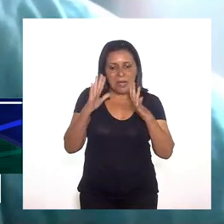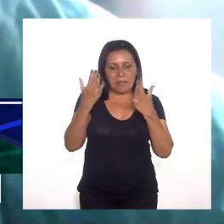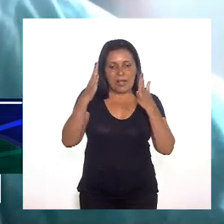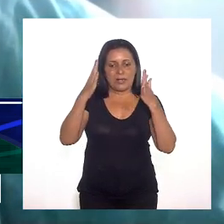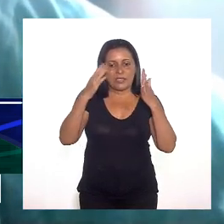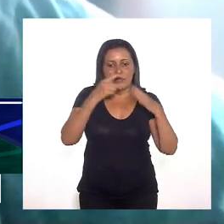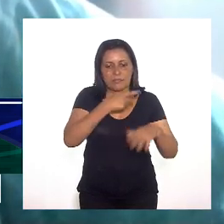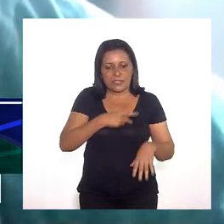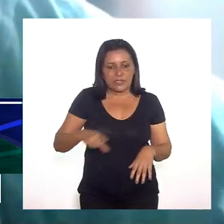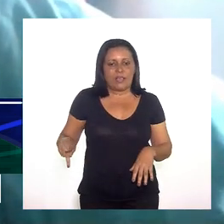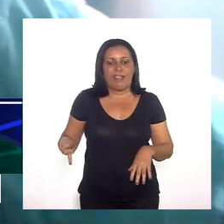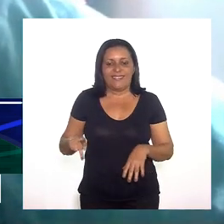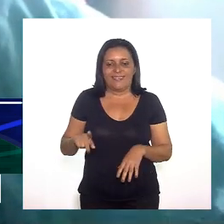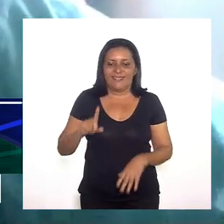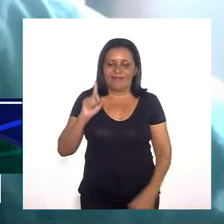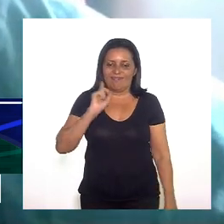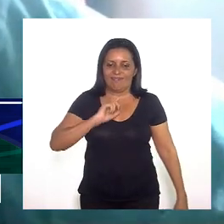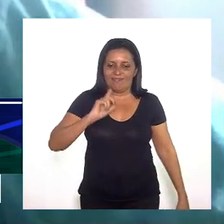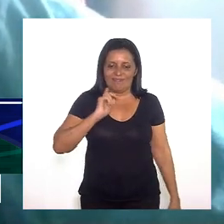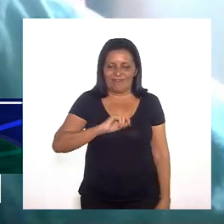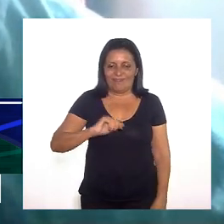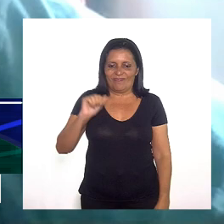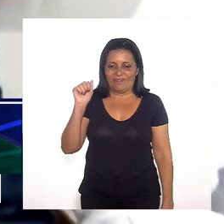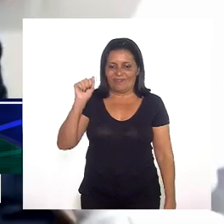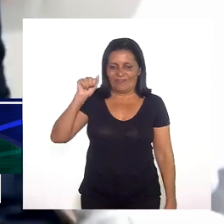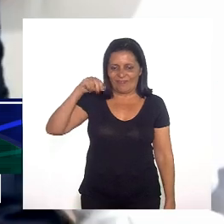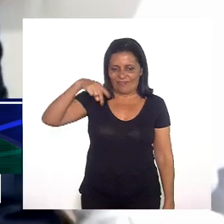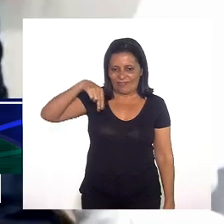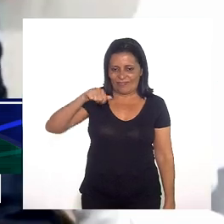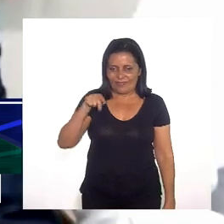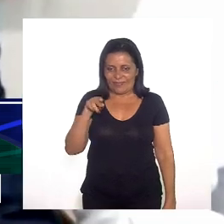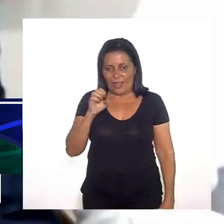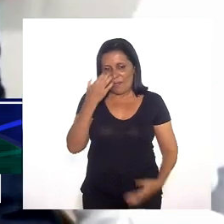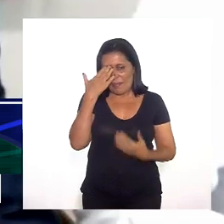presidente rubro-negro André Ceciliano. Obrigado, meu irmão.